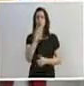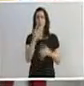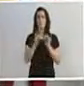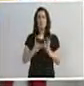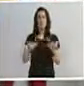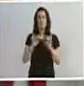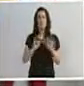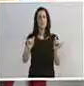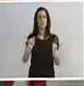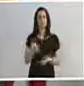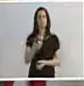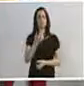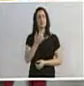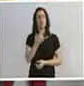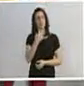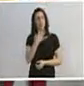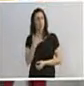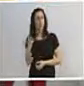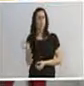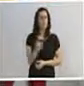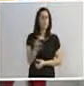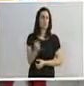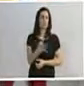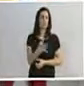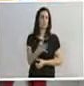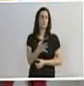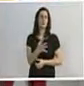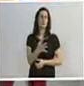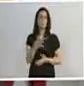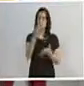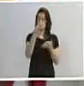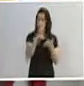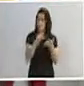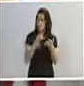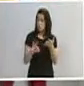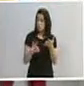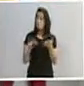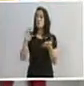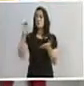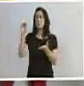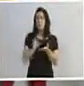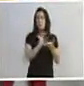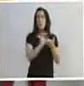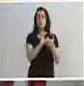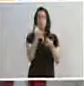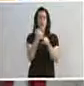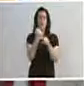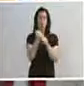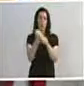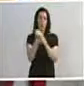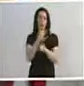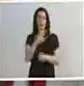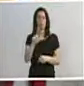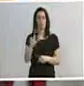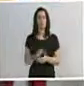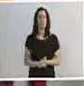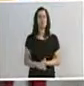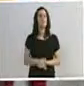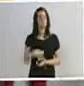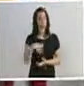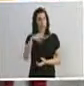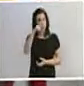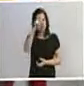notícias, os bons ventos de mais assinatura de recursos, mais recursos para a realização de obras na nossa cidade. Um prefeito